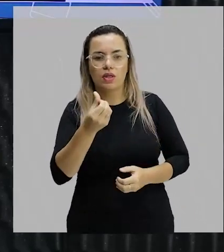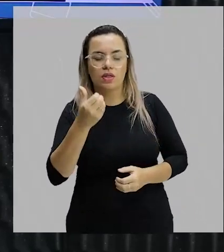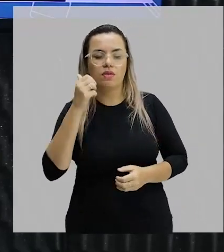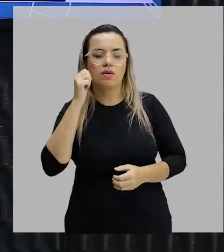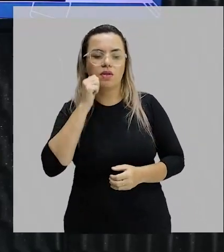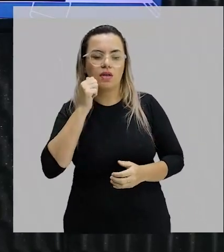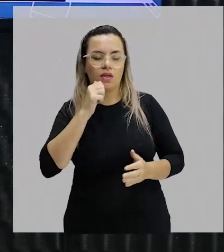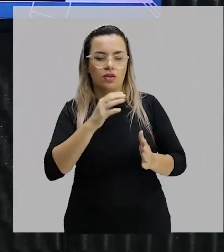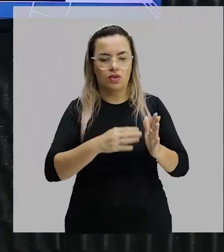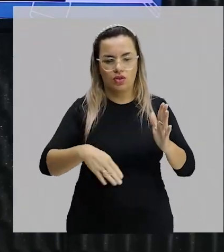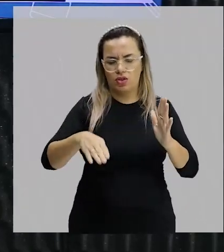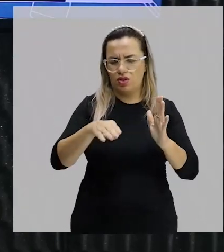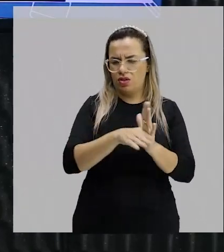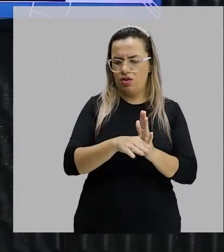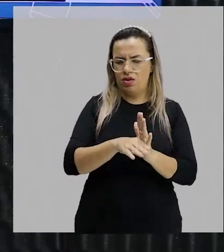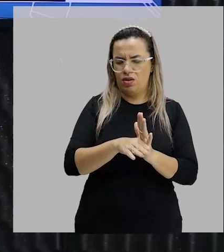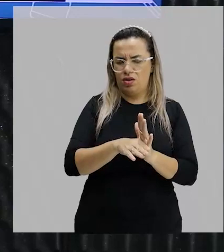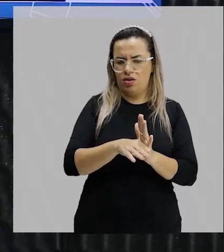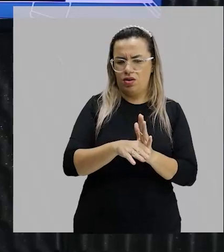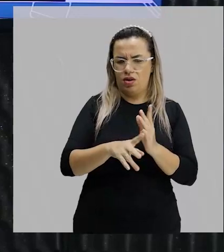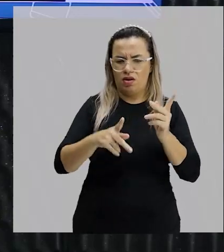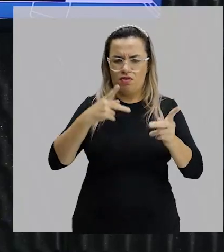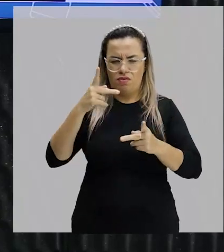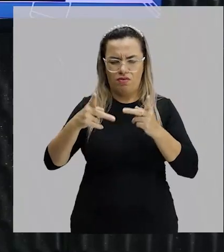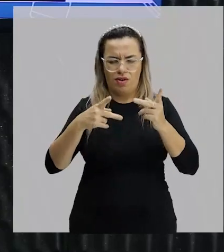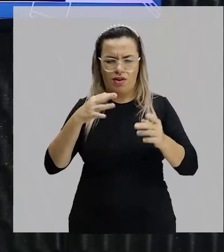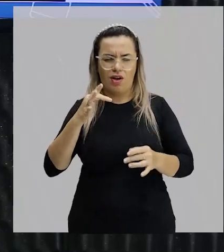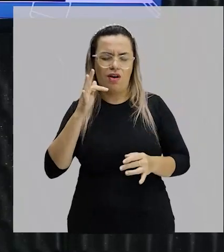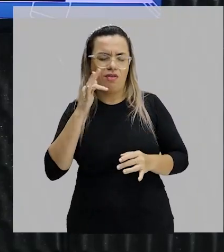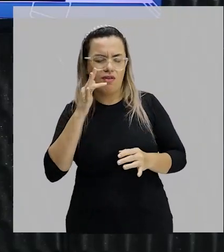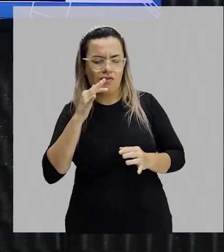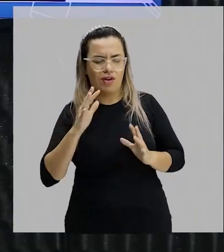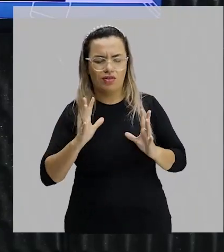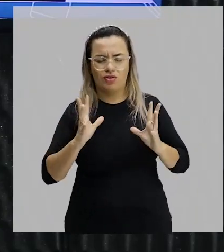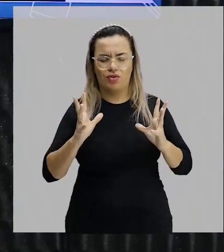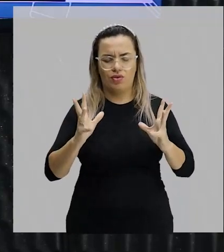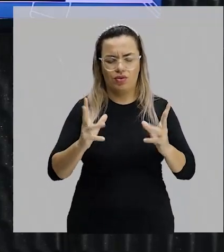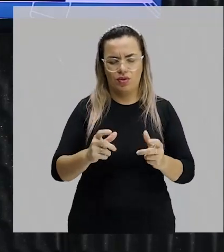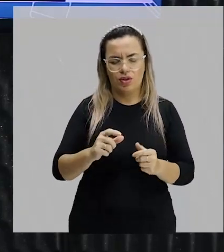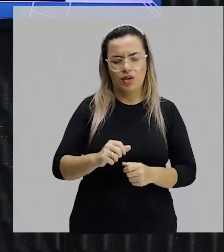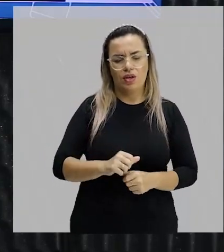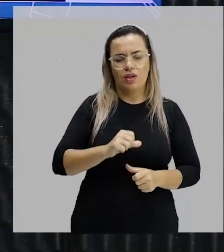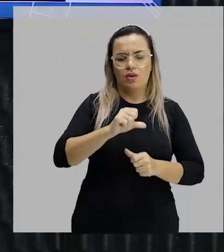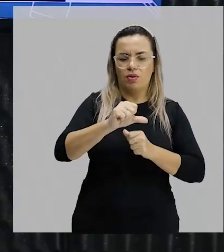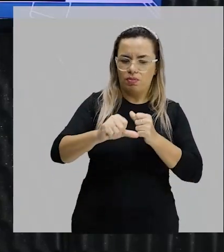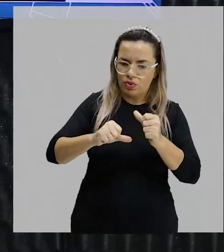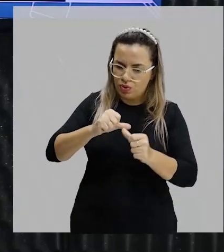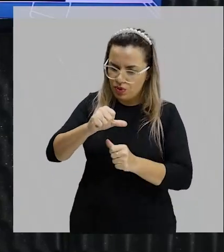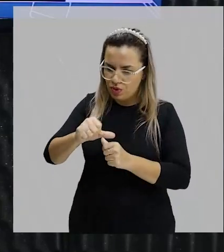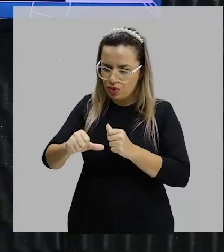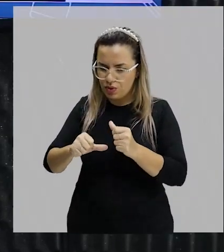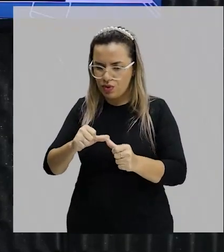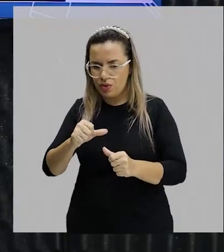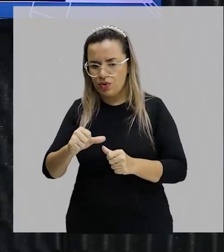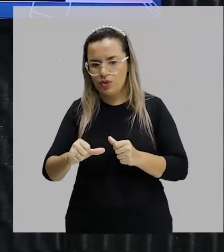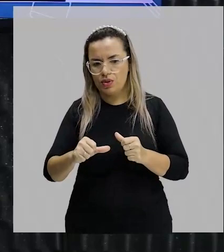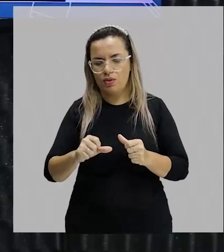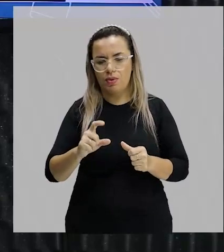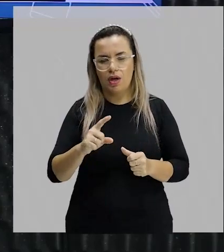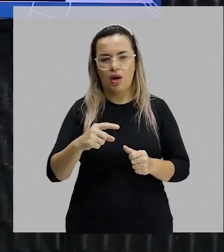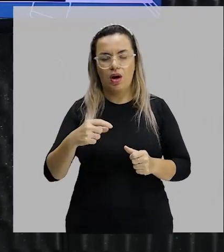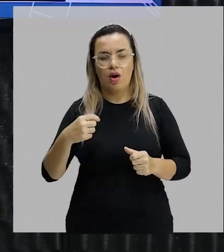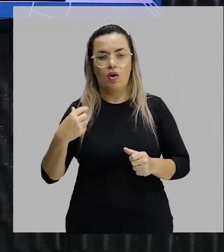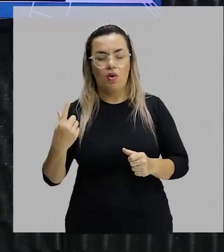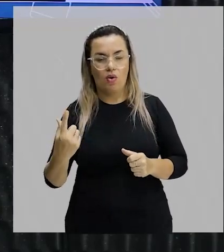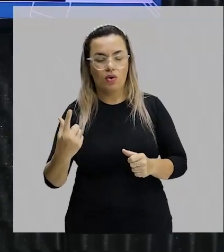todo mundo depois da missa até o horário do almoço, onde cada uma volta para casa. E cada semana, cada final de semana, elas têm pautas. E a gente brincou